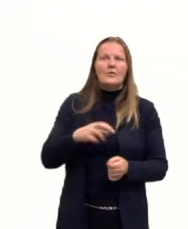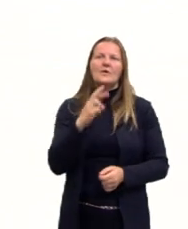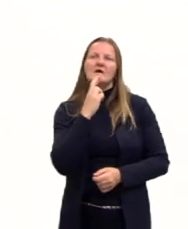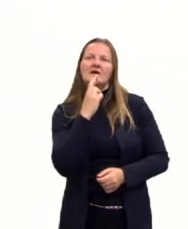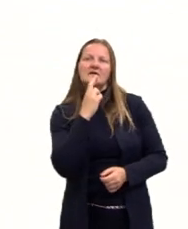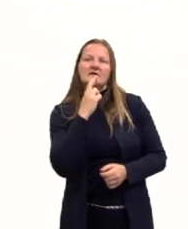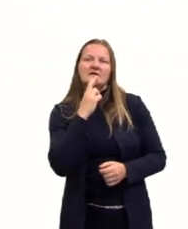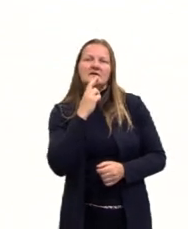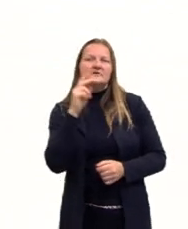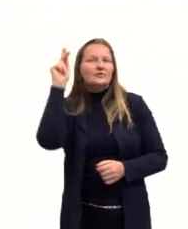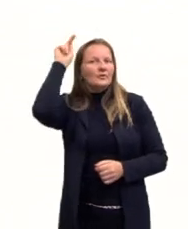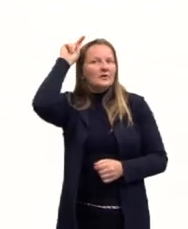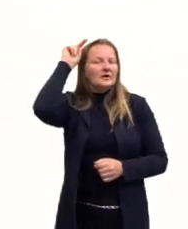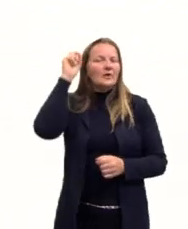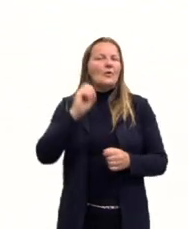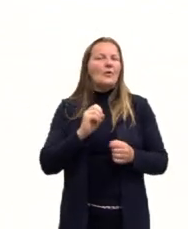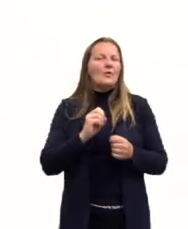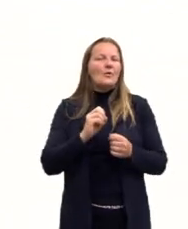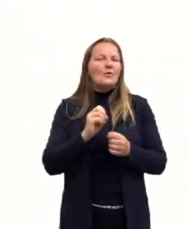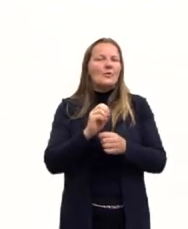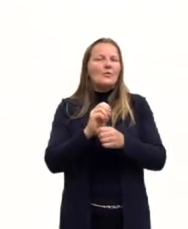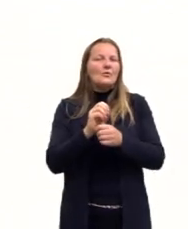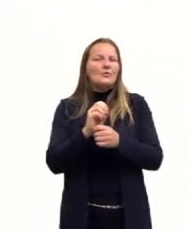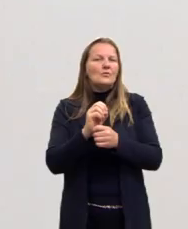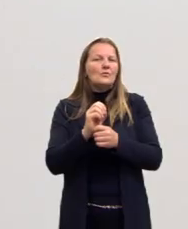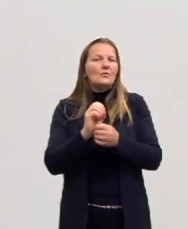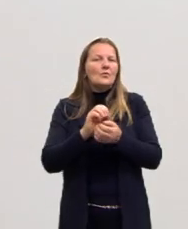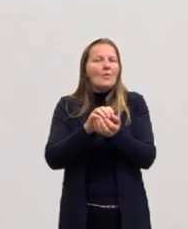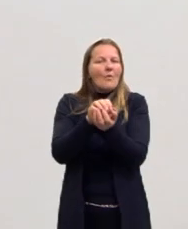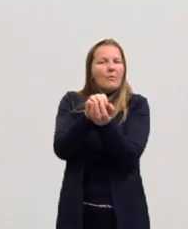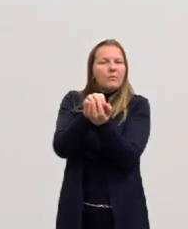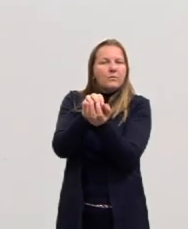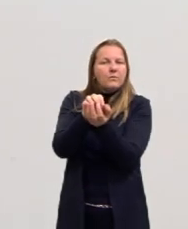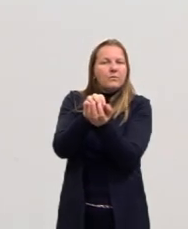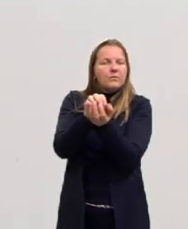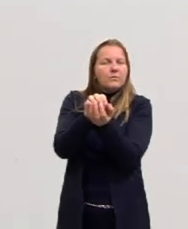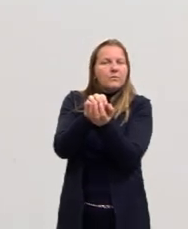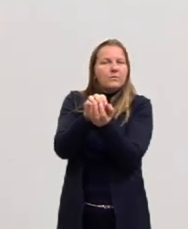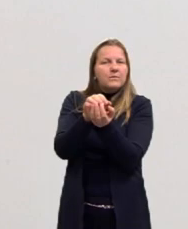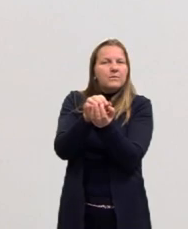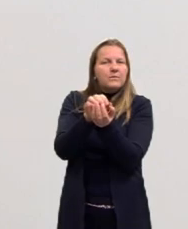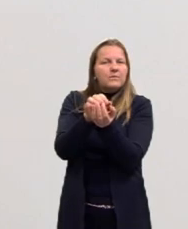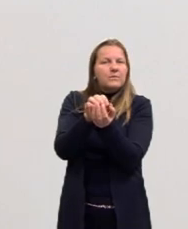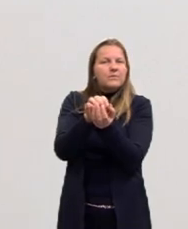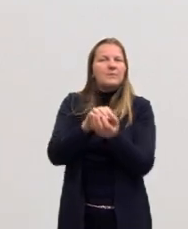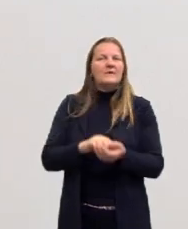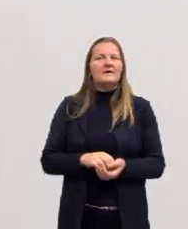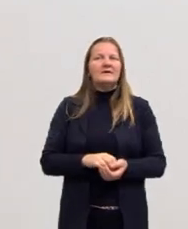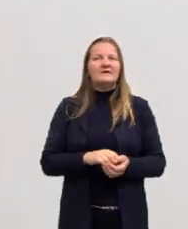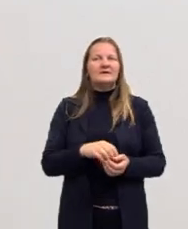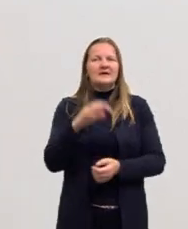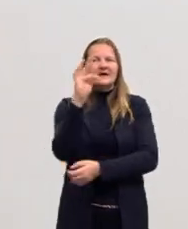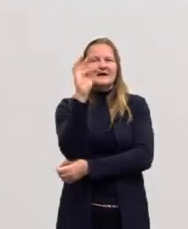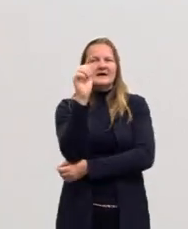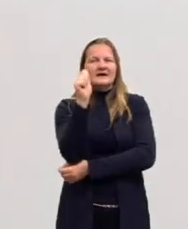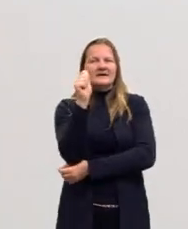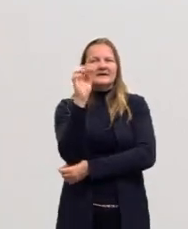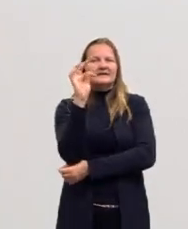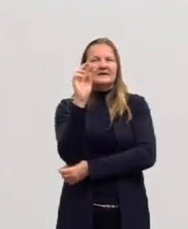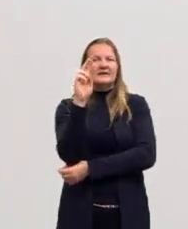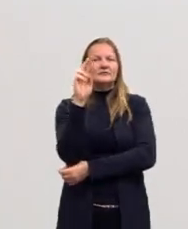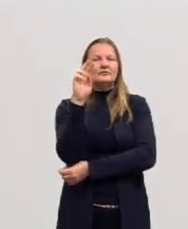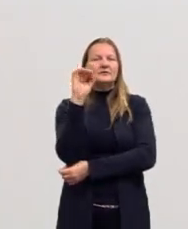de guaraná ou é um tatu-bola aqui no Rio Grande do Sul né Tatuí é aquela aquele bichinho da praia